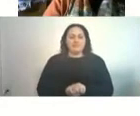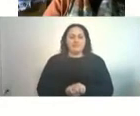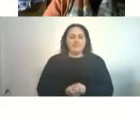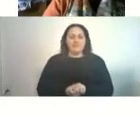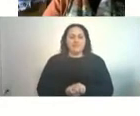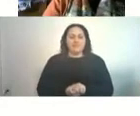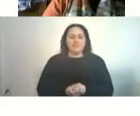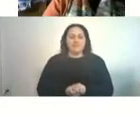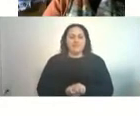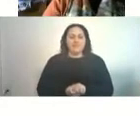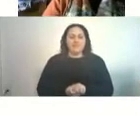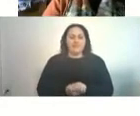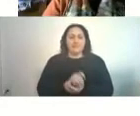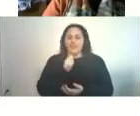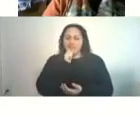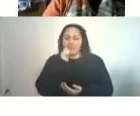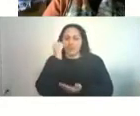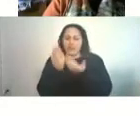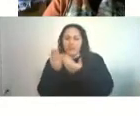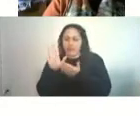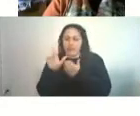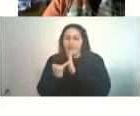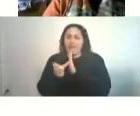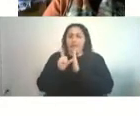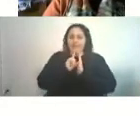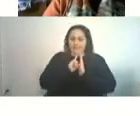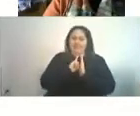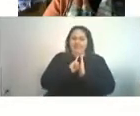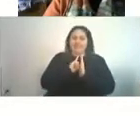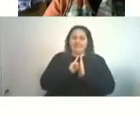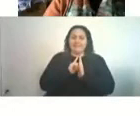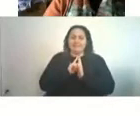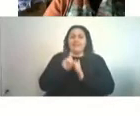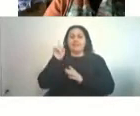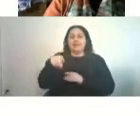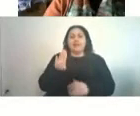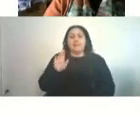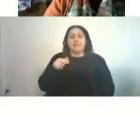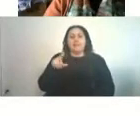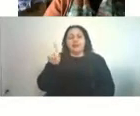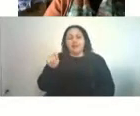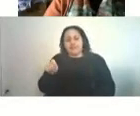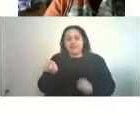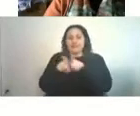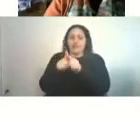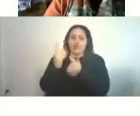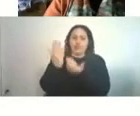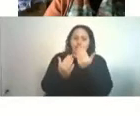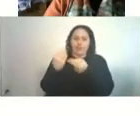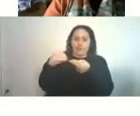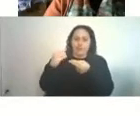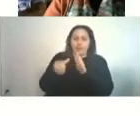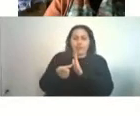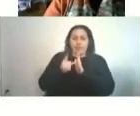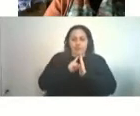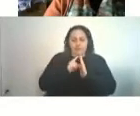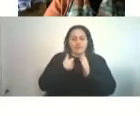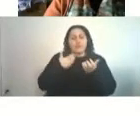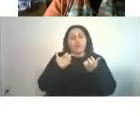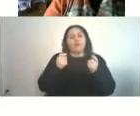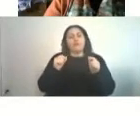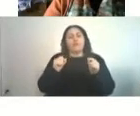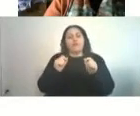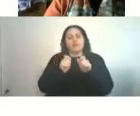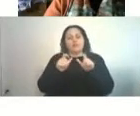gente assistir, então, o encerramento com a banda da UFSPA e o coral, só deixar para vocês aqui,